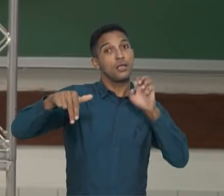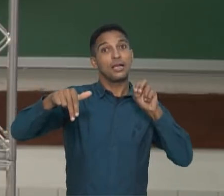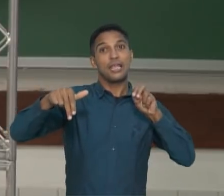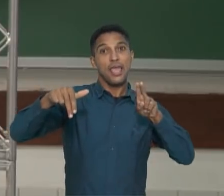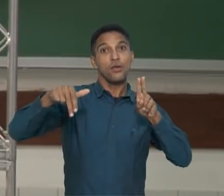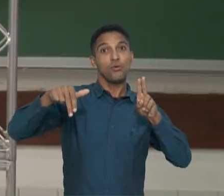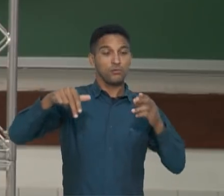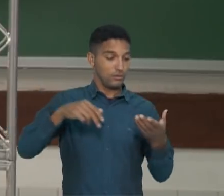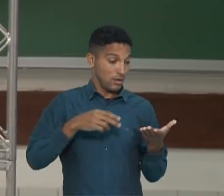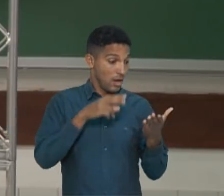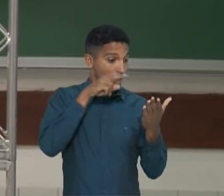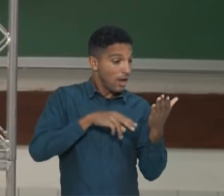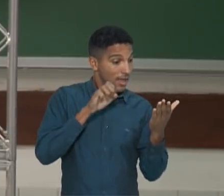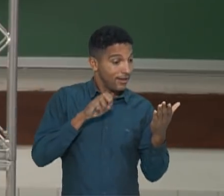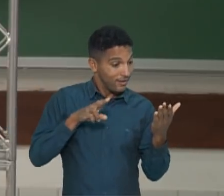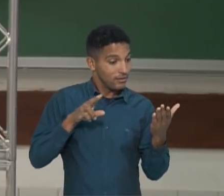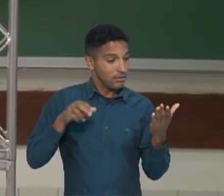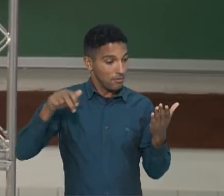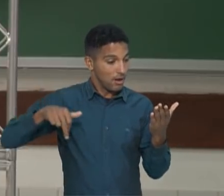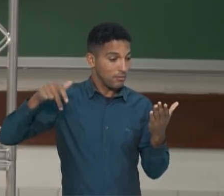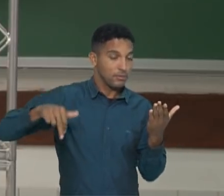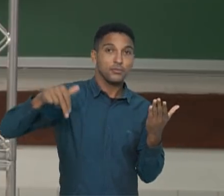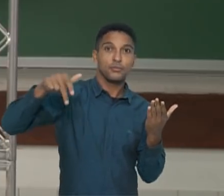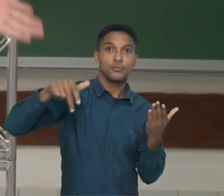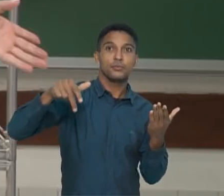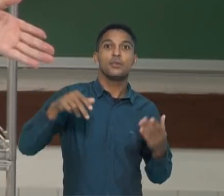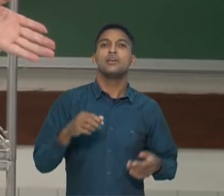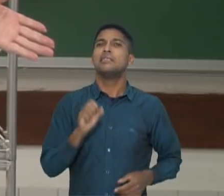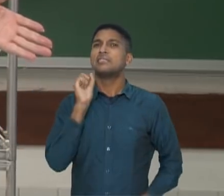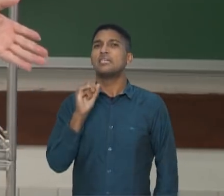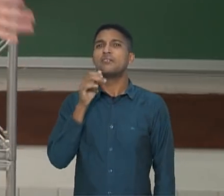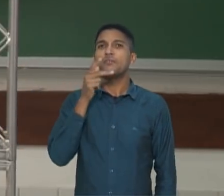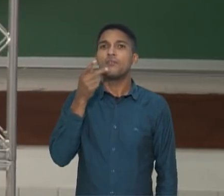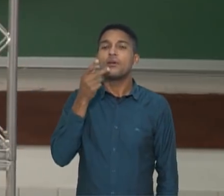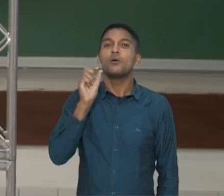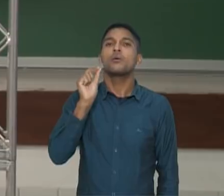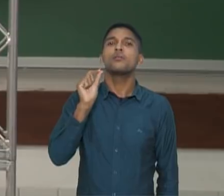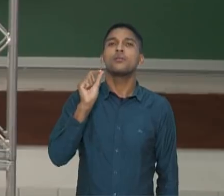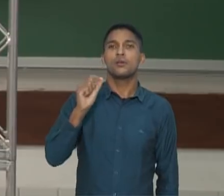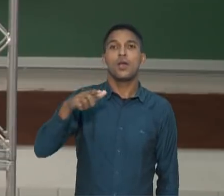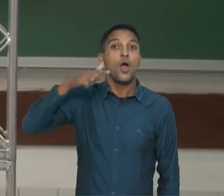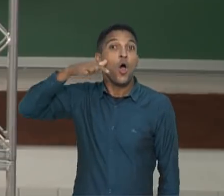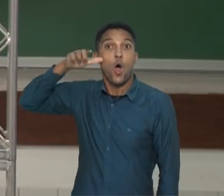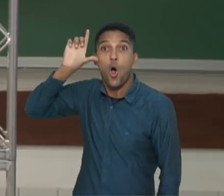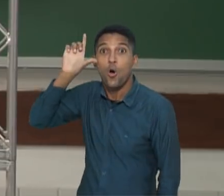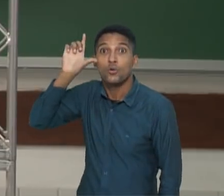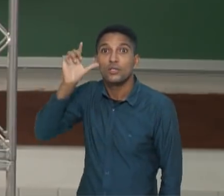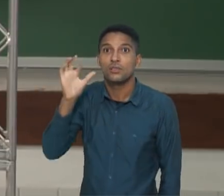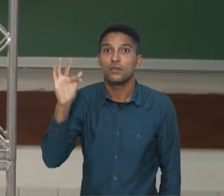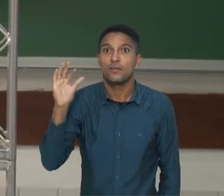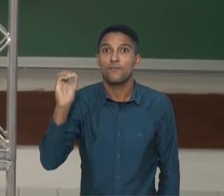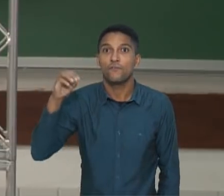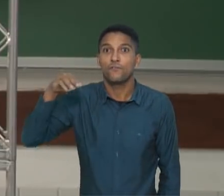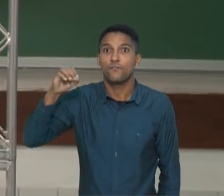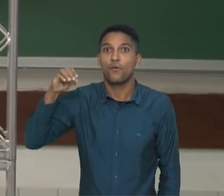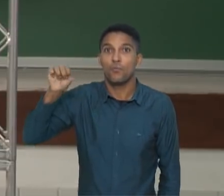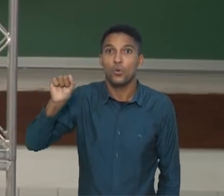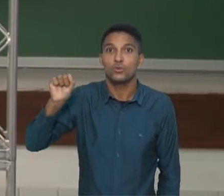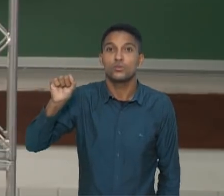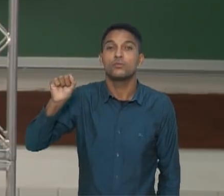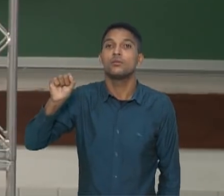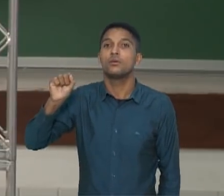Se ele disse assim, ontem fomos ao cinema. Né? Quem fomos ao cinema? Deve ser eu e mais